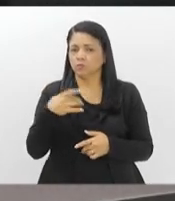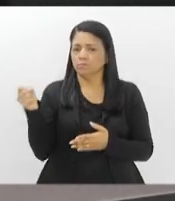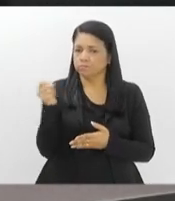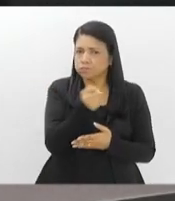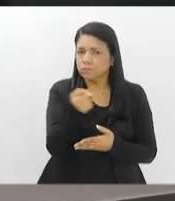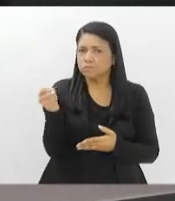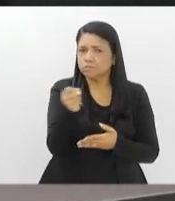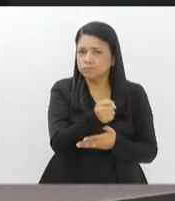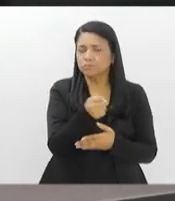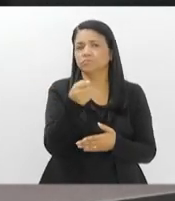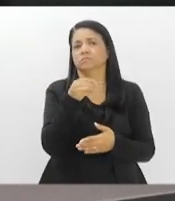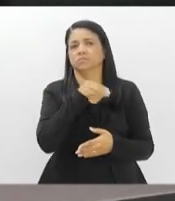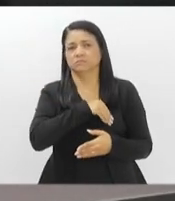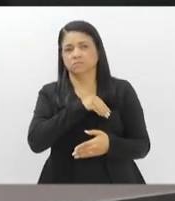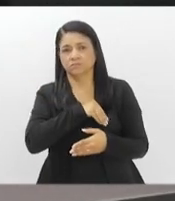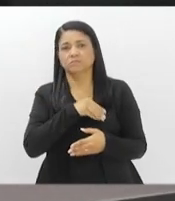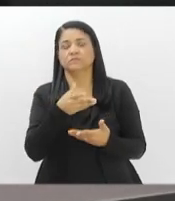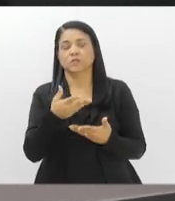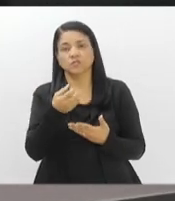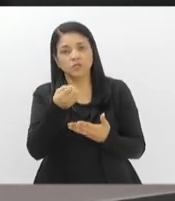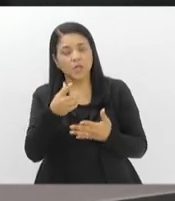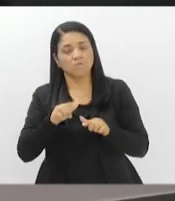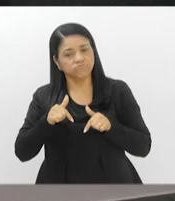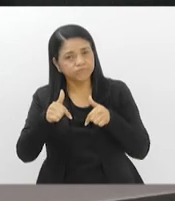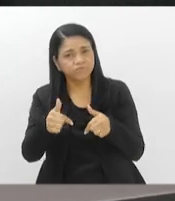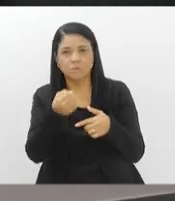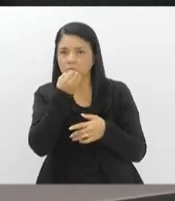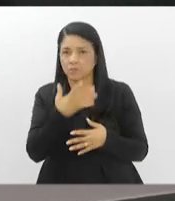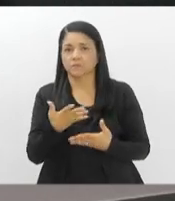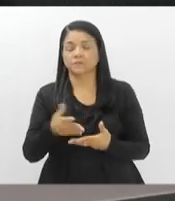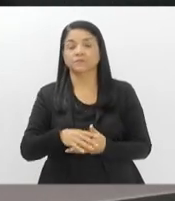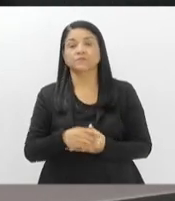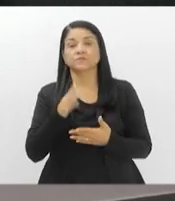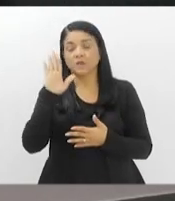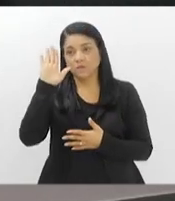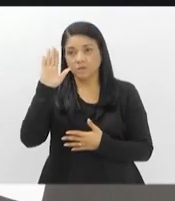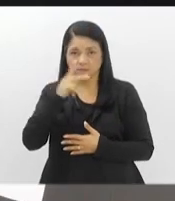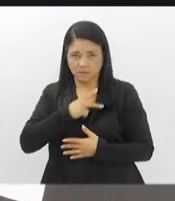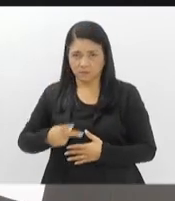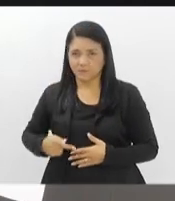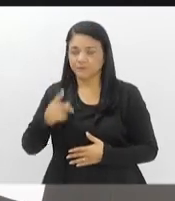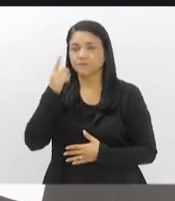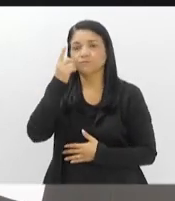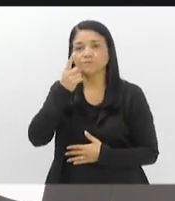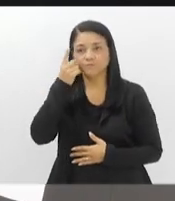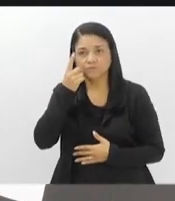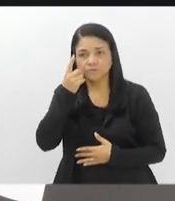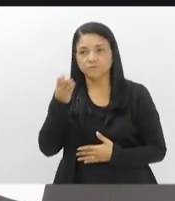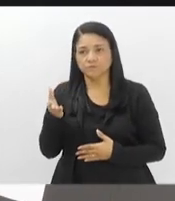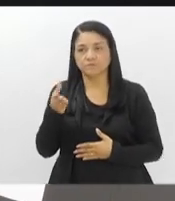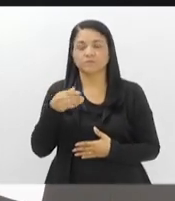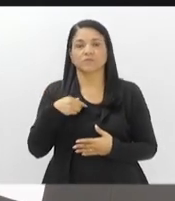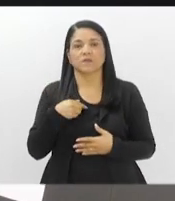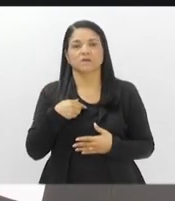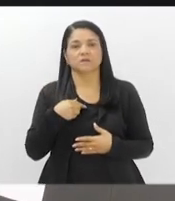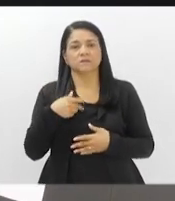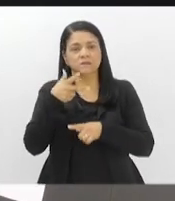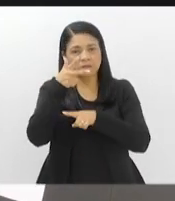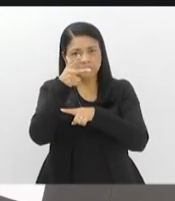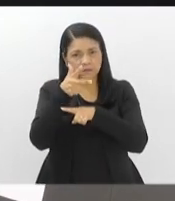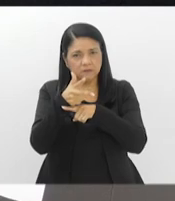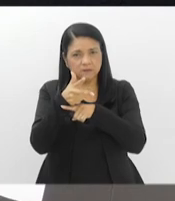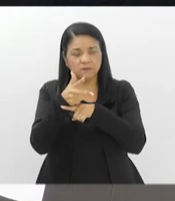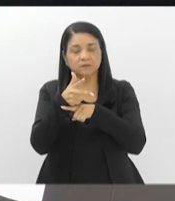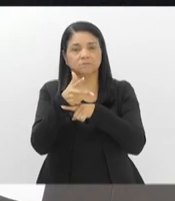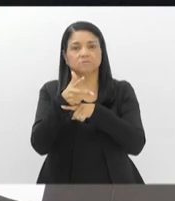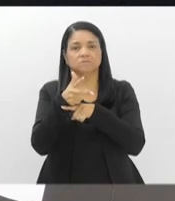funcionamento né só para concluir aí Presidente me permite por favor Deputado e quando passavam todas as as imagens